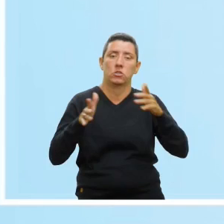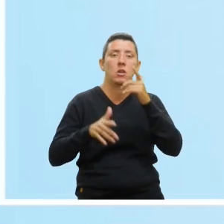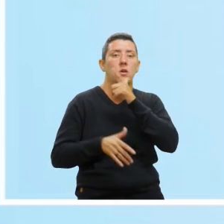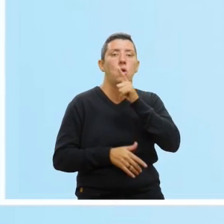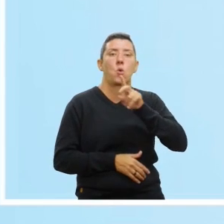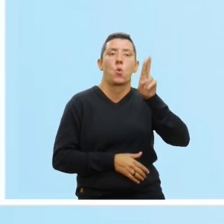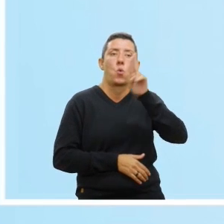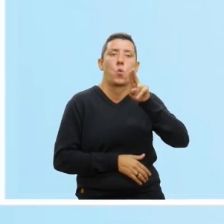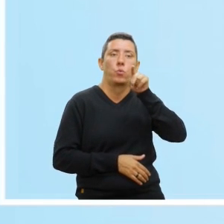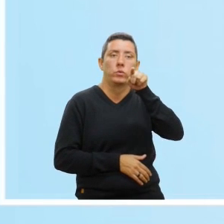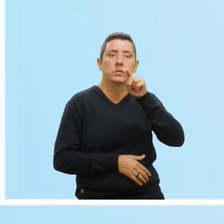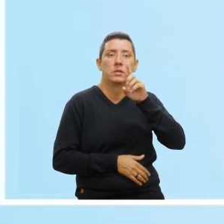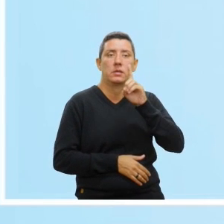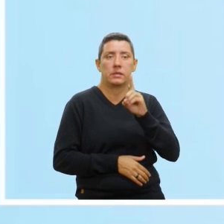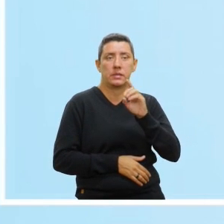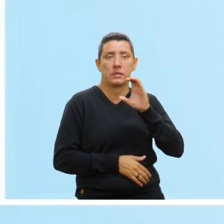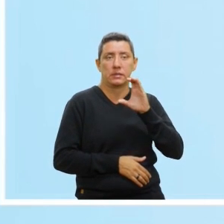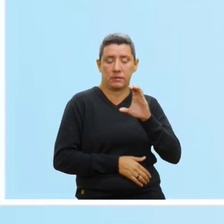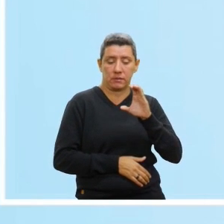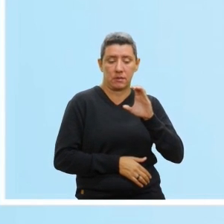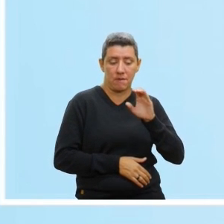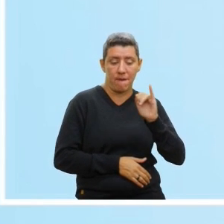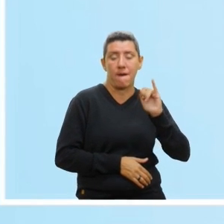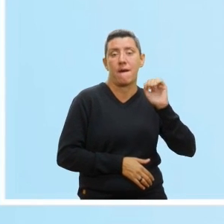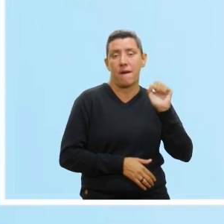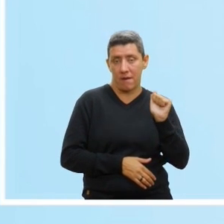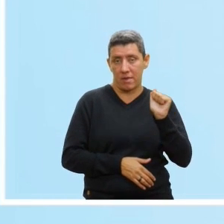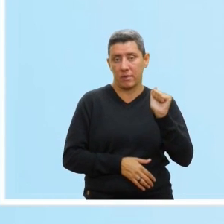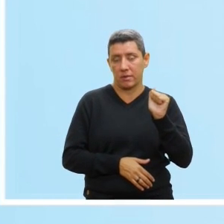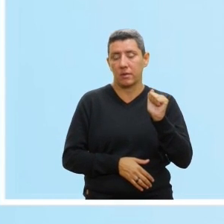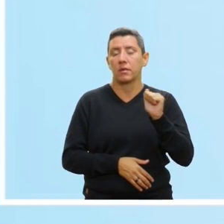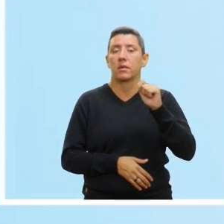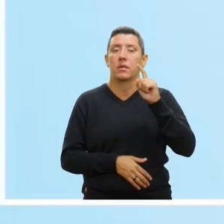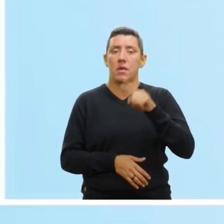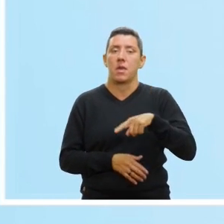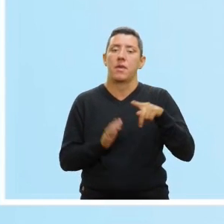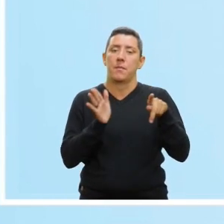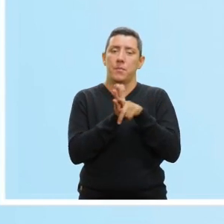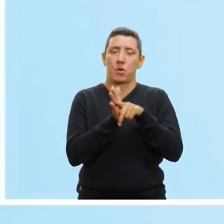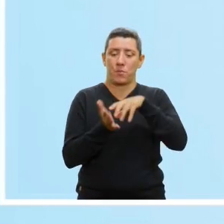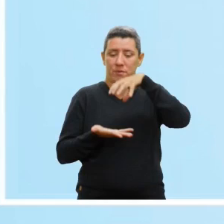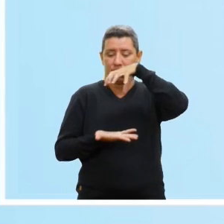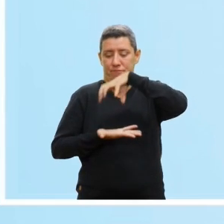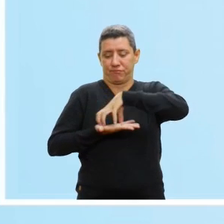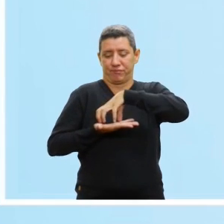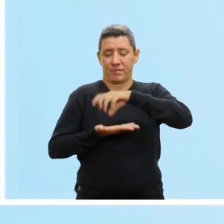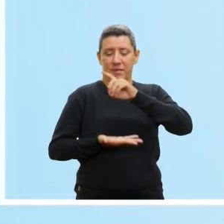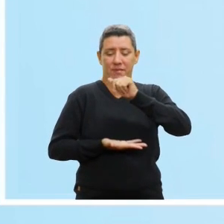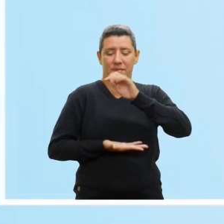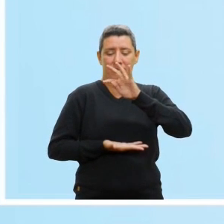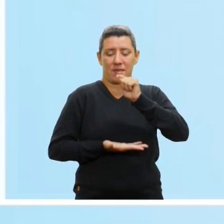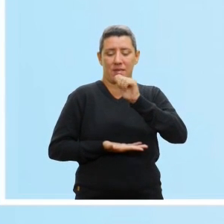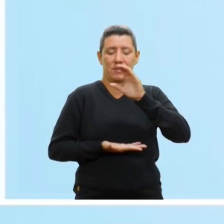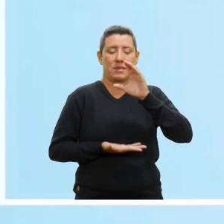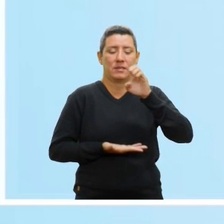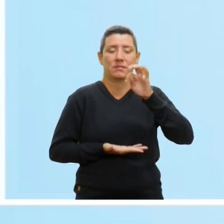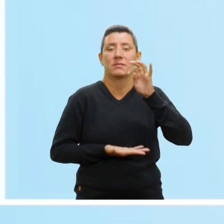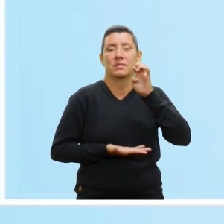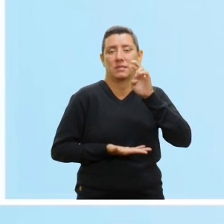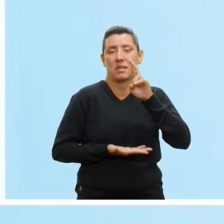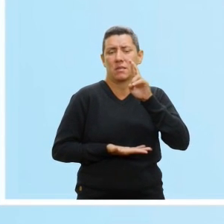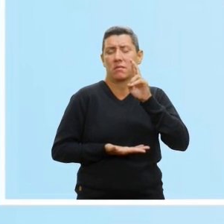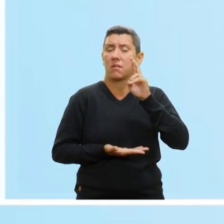solução DCI. DCI é Data Center Interconnection, tá? Basicamente, ele é um